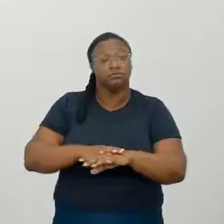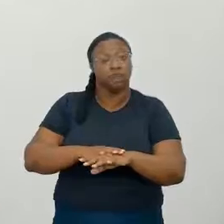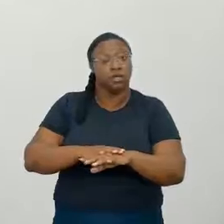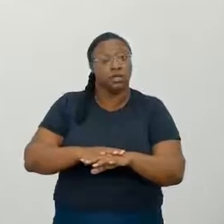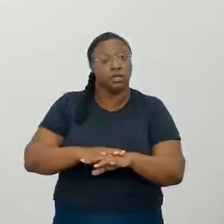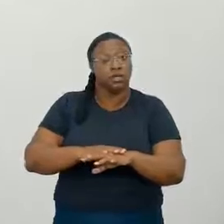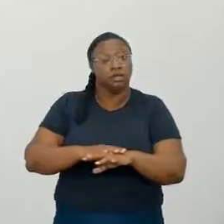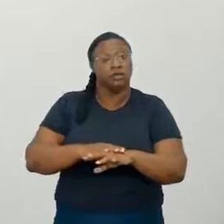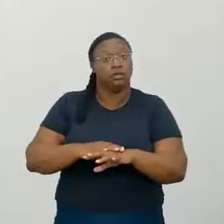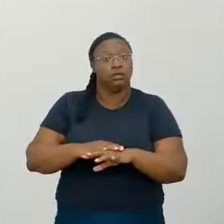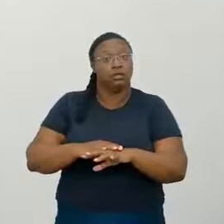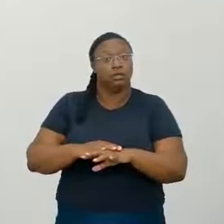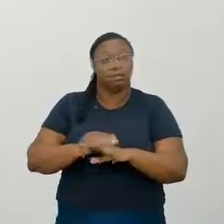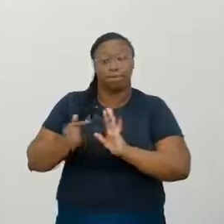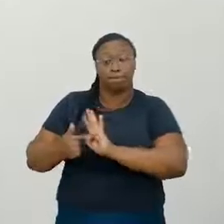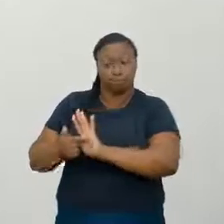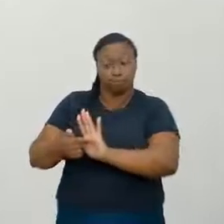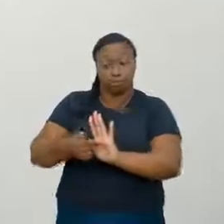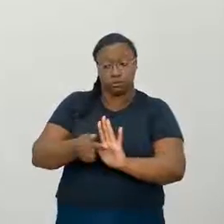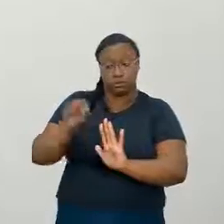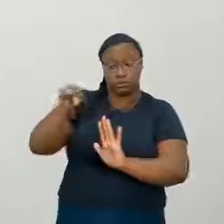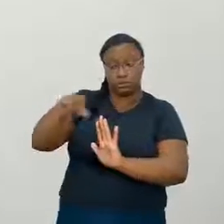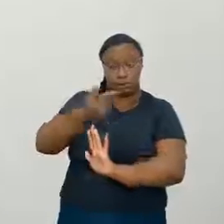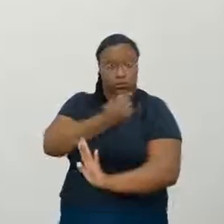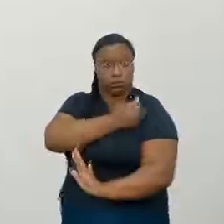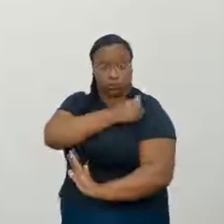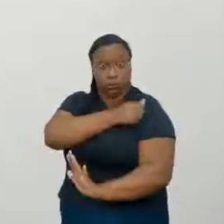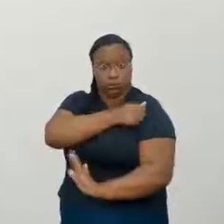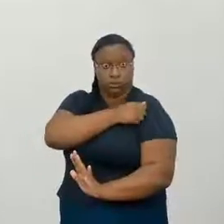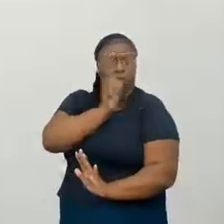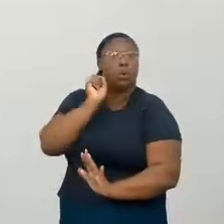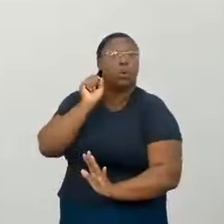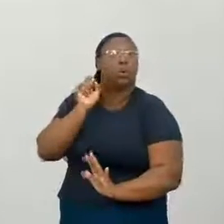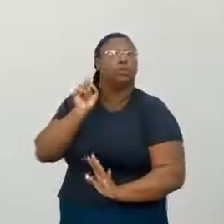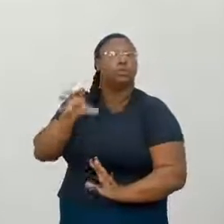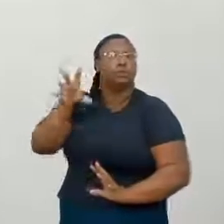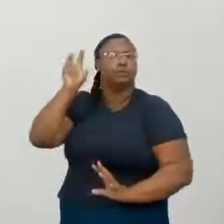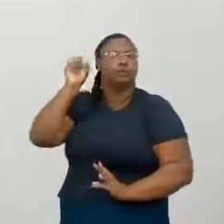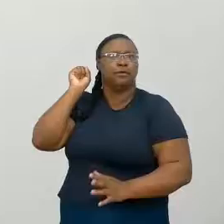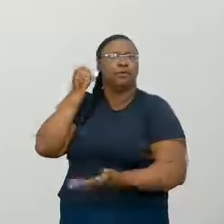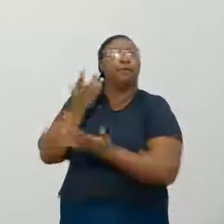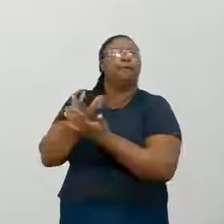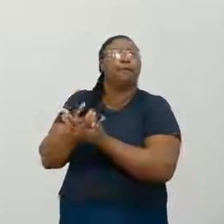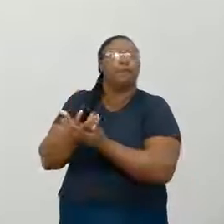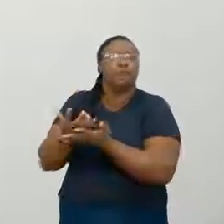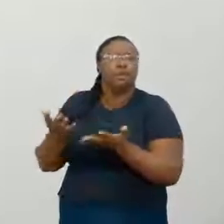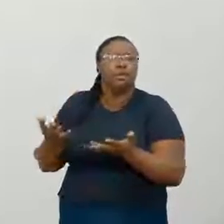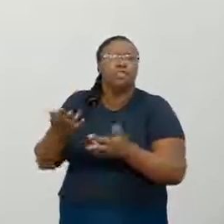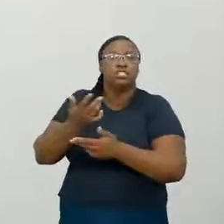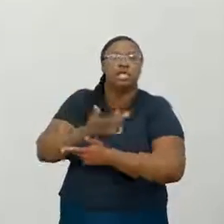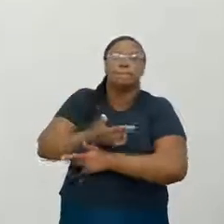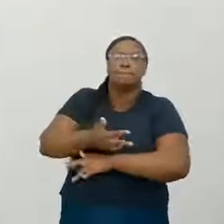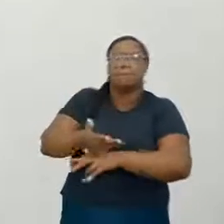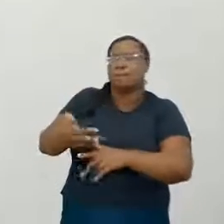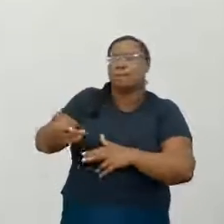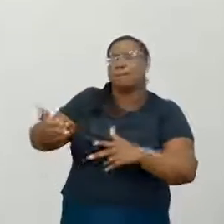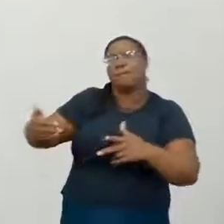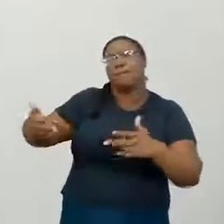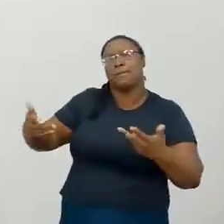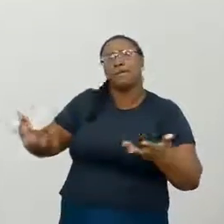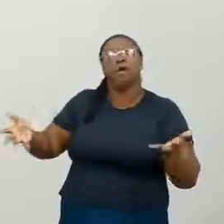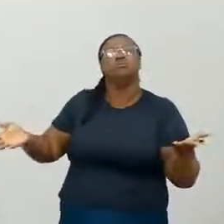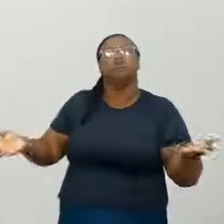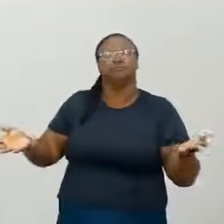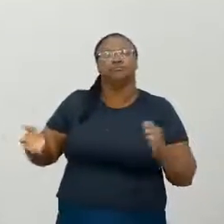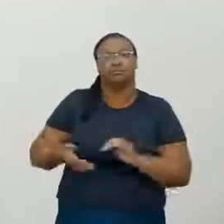de mostrar para os estudantes, né, o que a gente pode ouvir, quando, né, quais são as gamas, né, de possibilidades quando